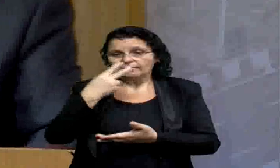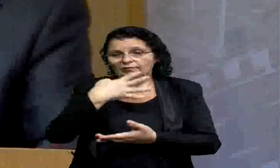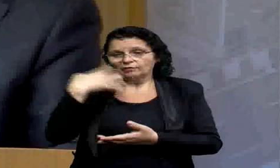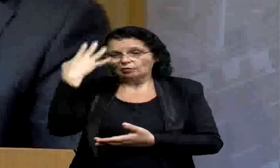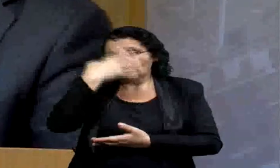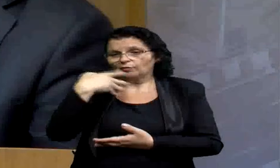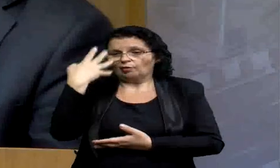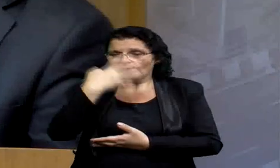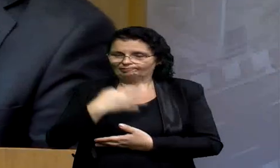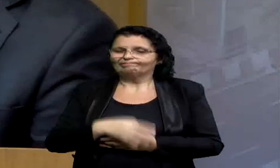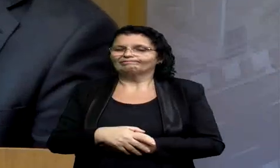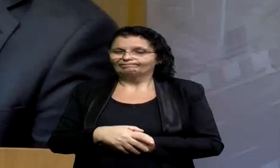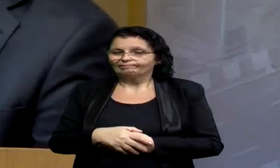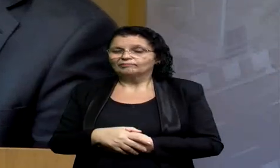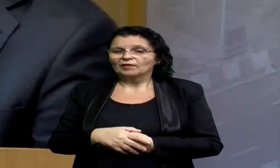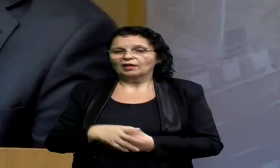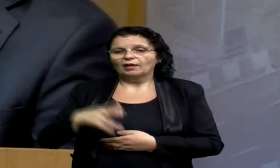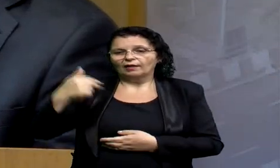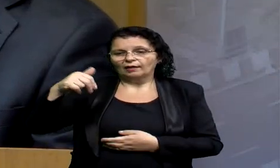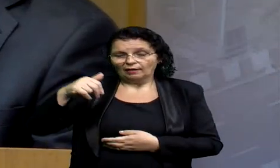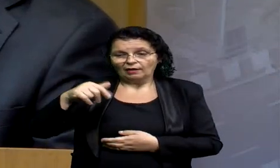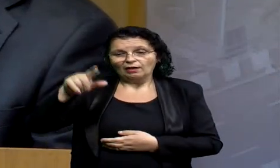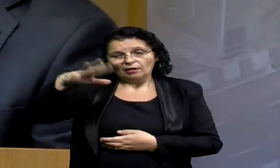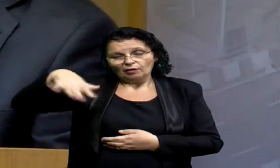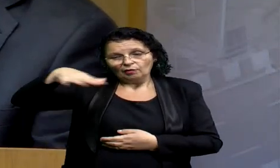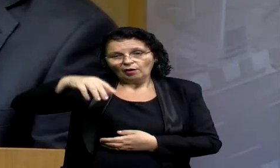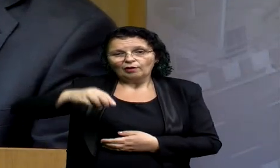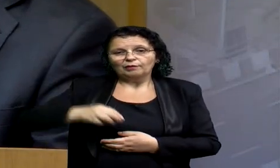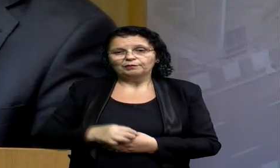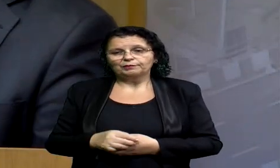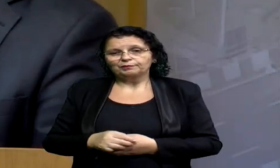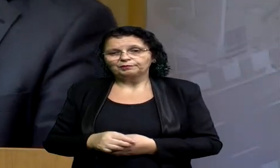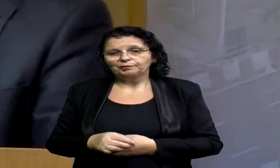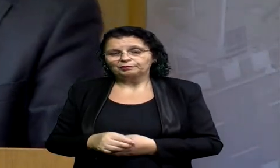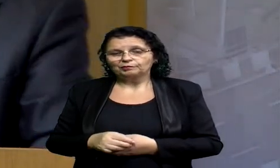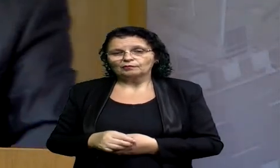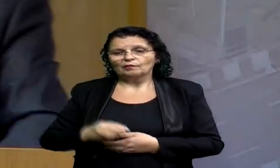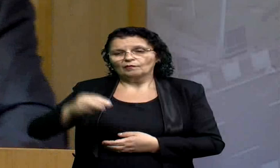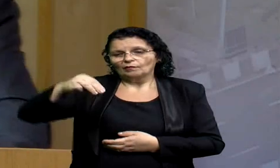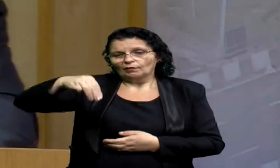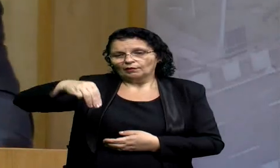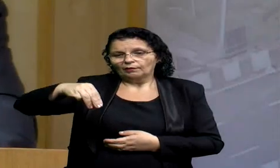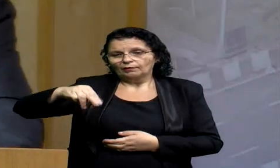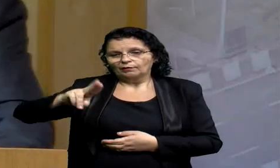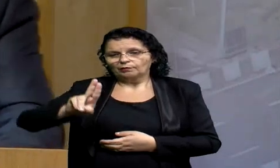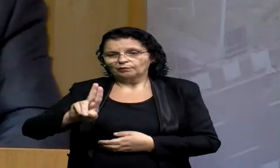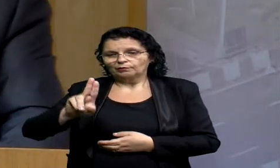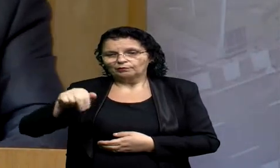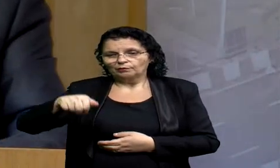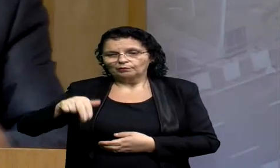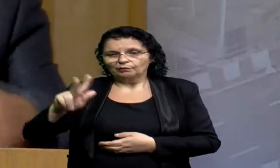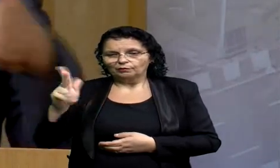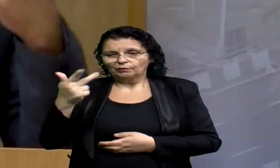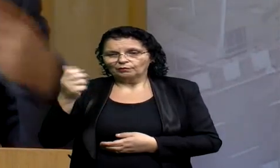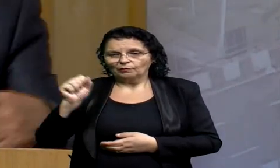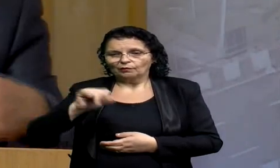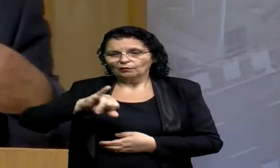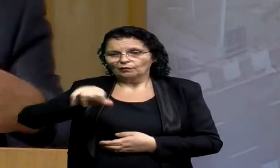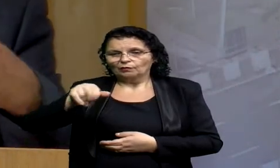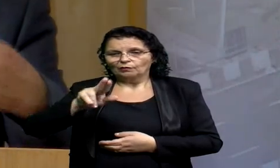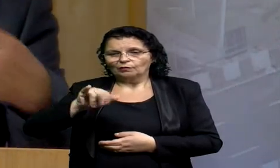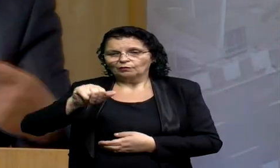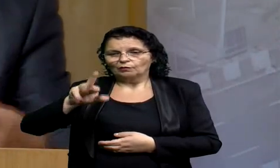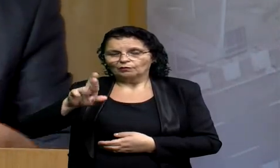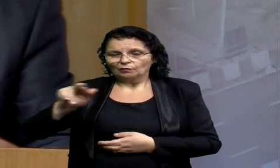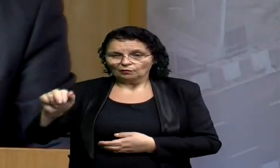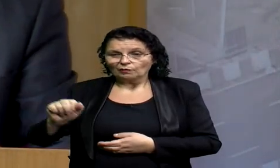horas Lúcia lá no mó Júnio quem diria entendeu é uma luta é uma luta do nosso mandato principalmente